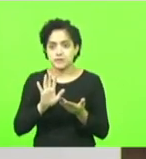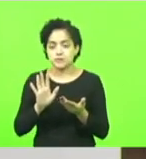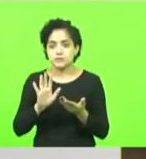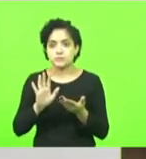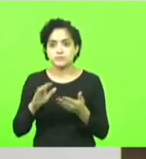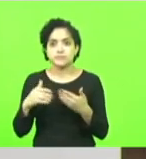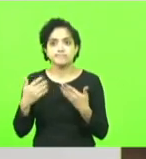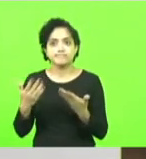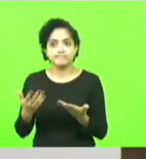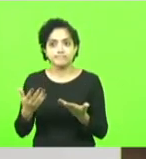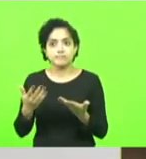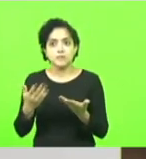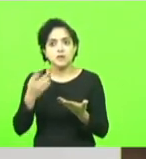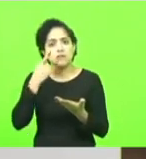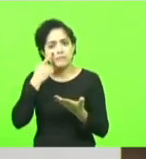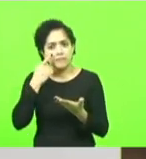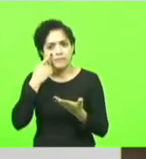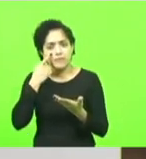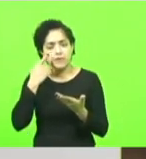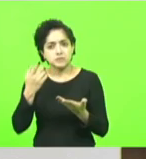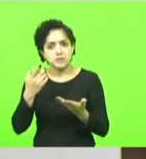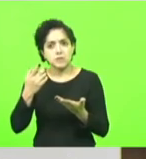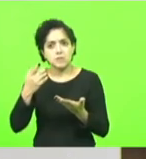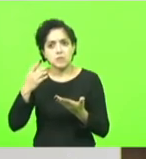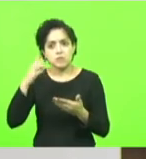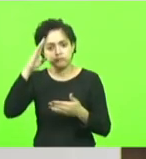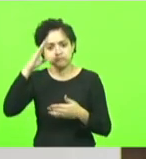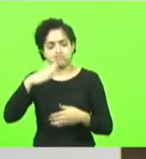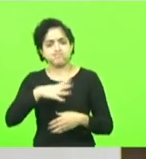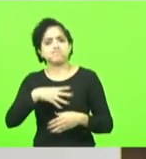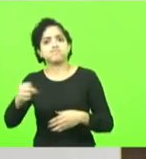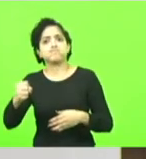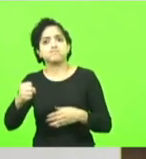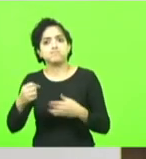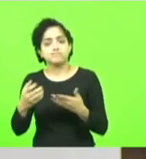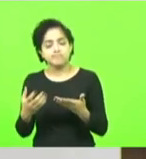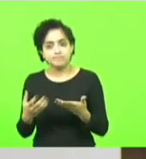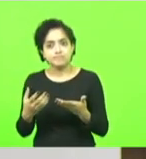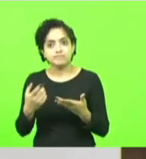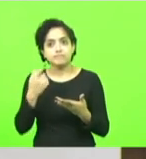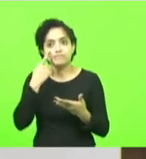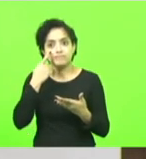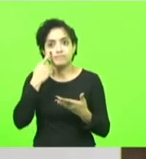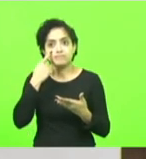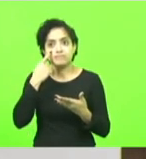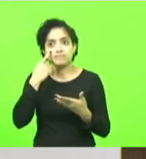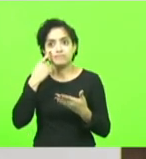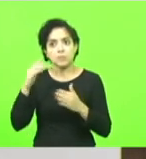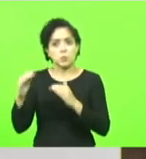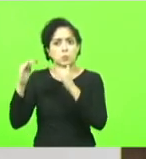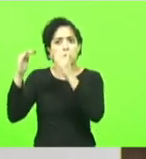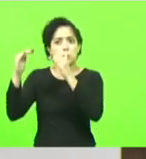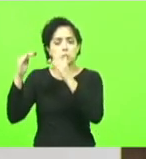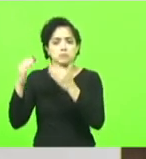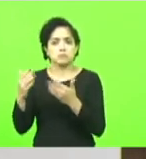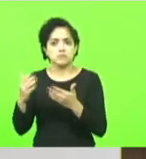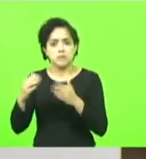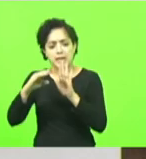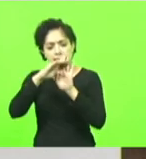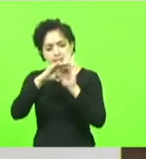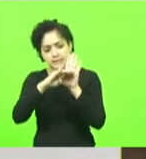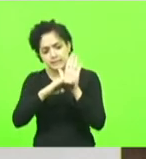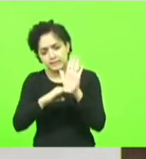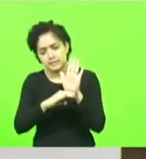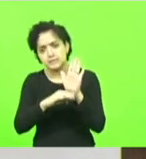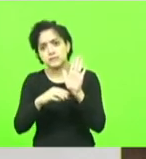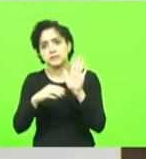Me mostre um oficial que se matou em Santa Catarina. Olha a lista de soldados que estão